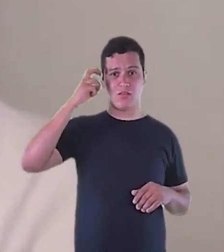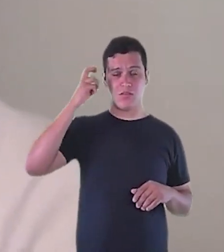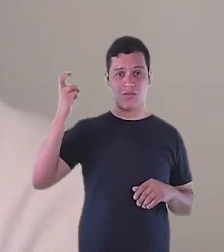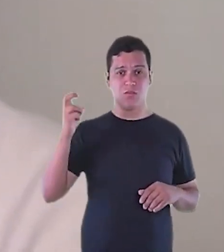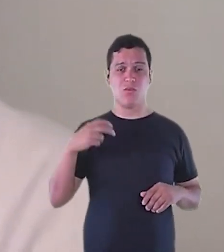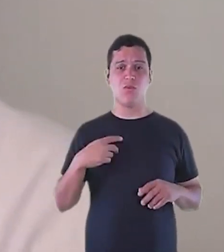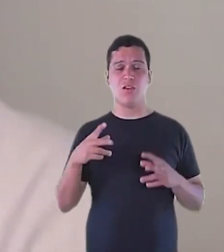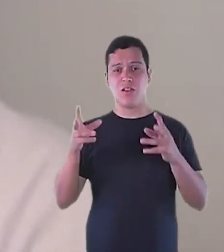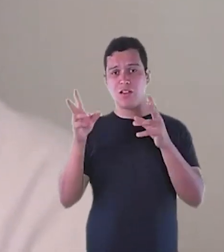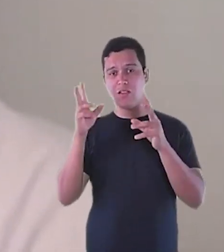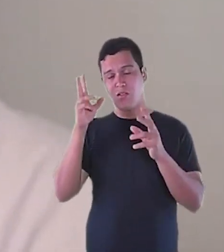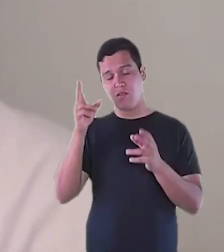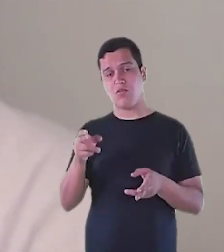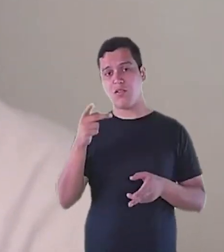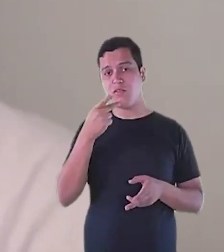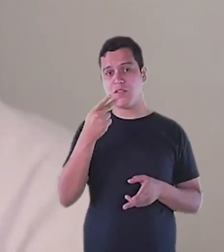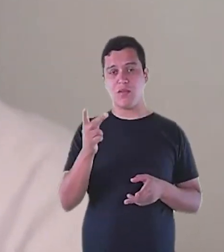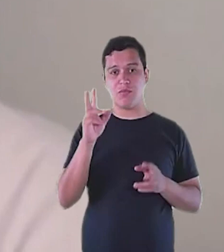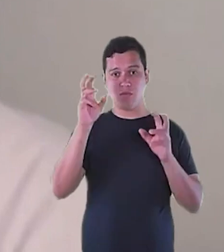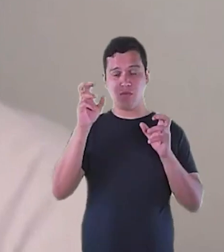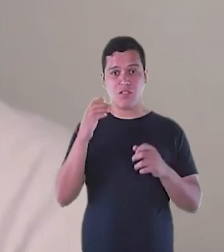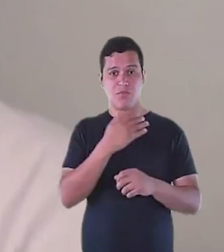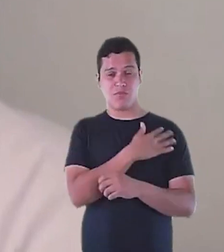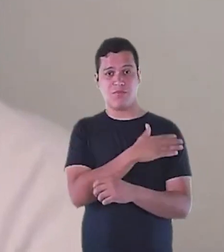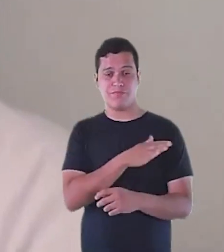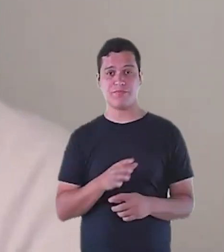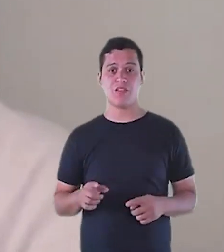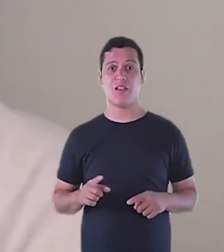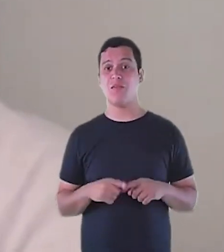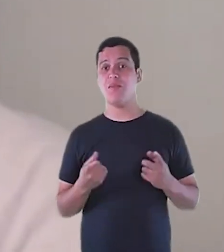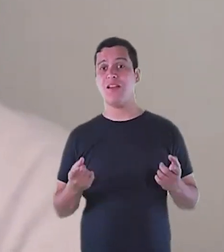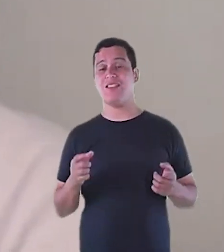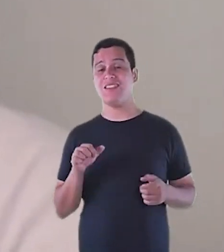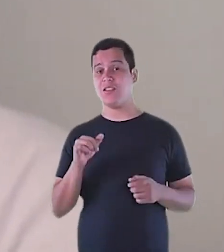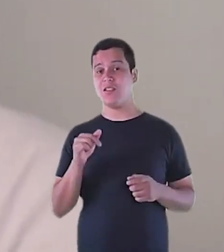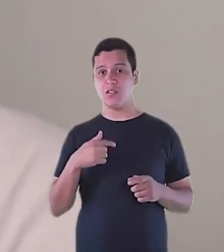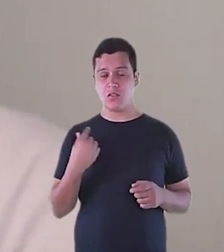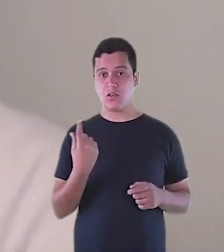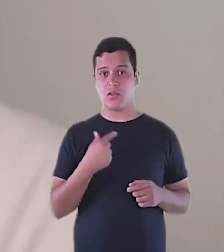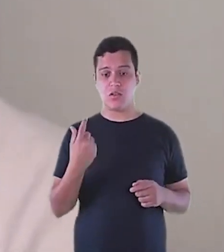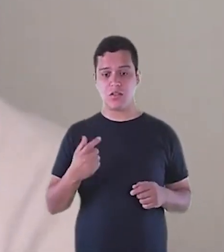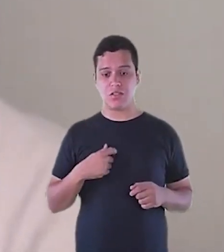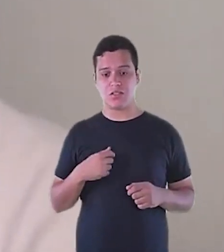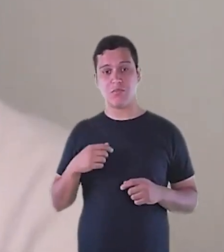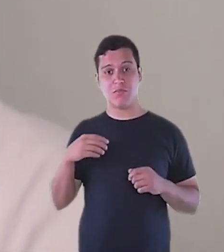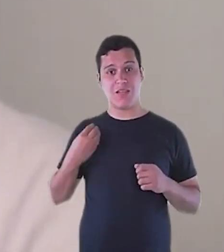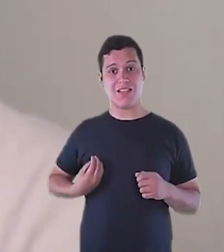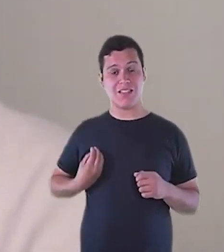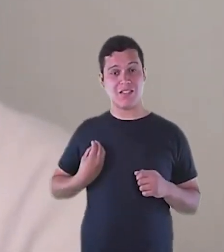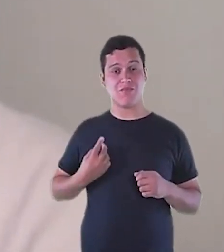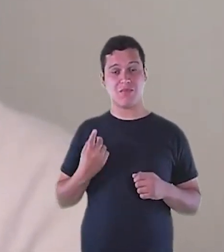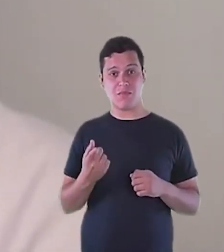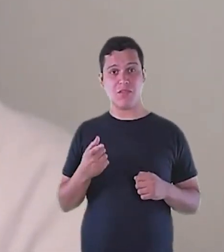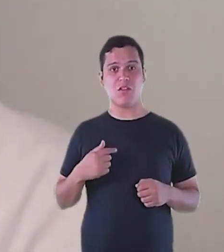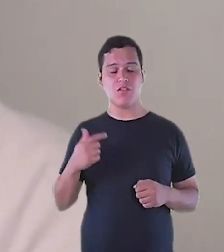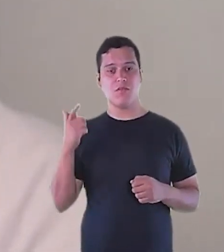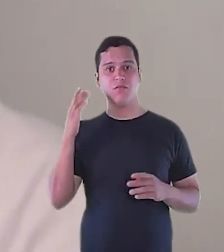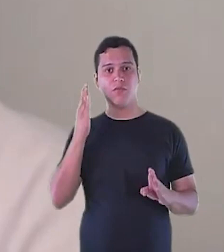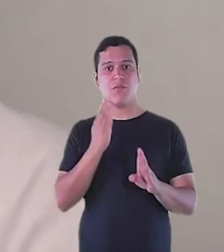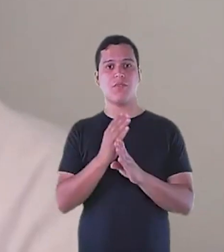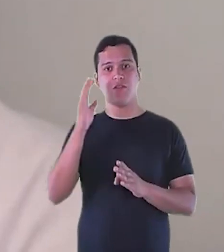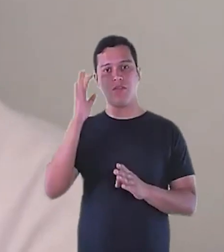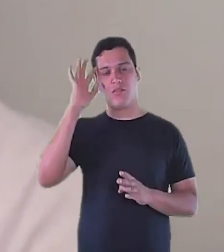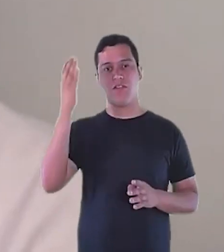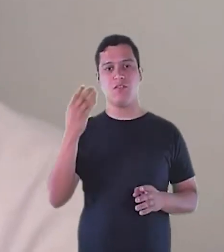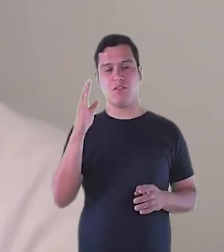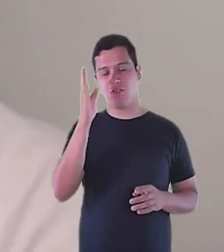herança da escravidão e o racismo, que se nós nos envolvermos nessa discussão, nós vamos encontrar soluções e o país pode ser